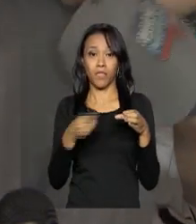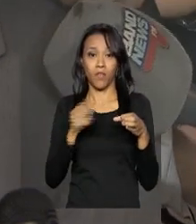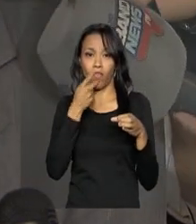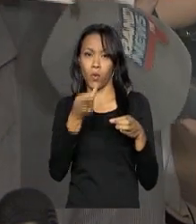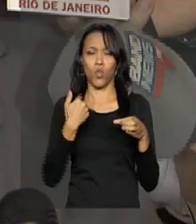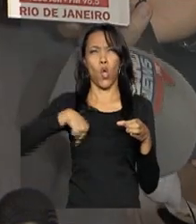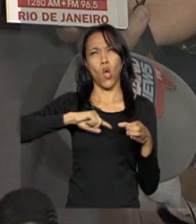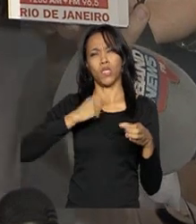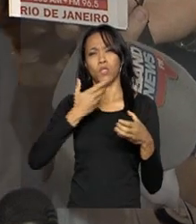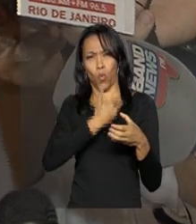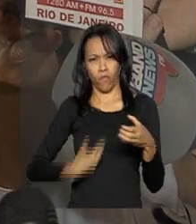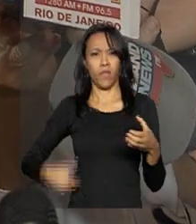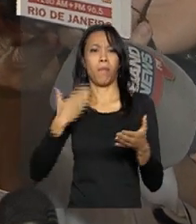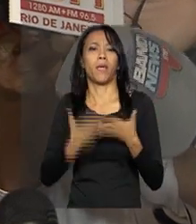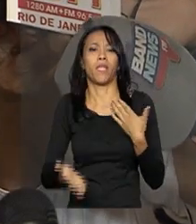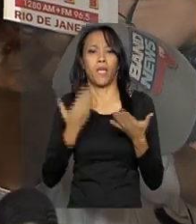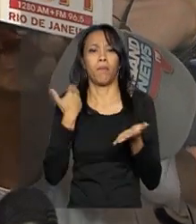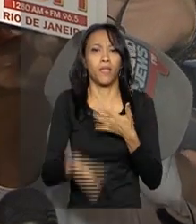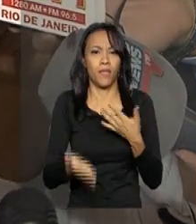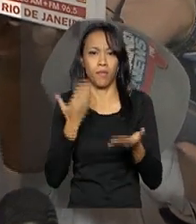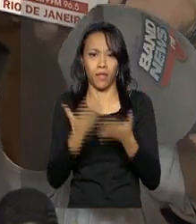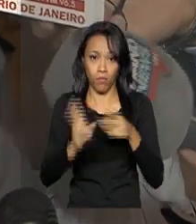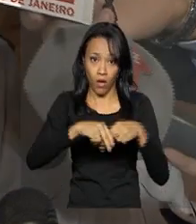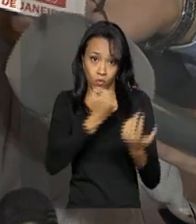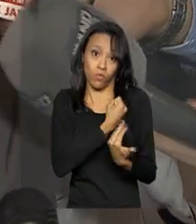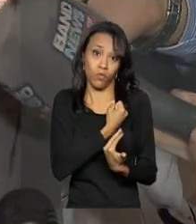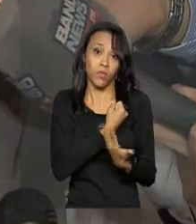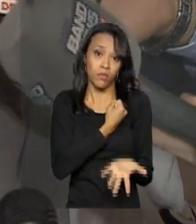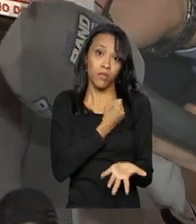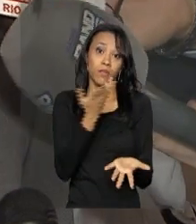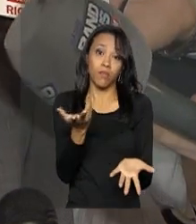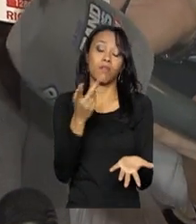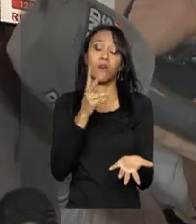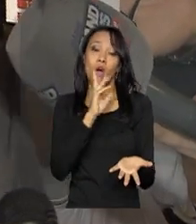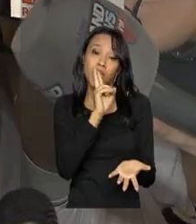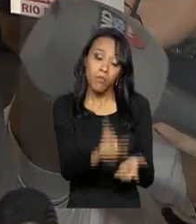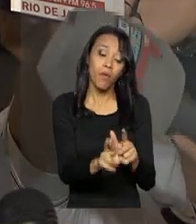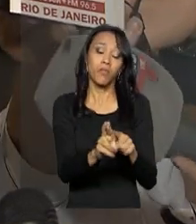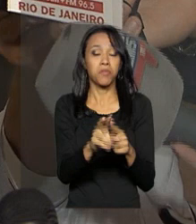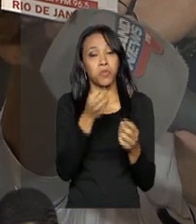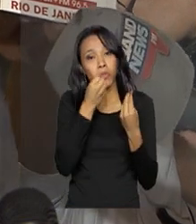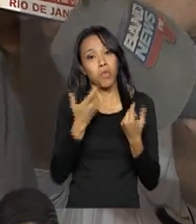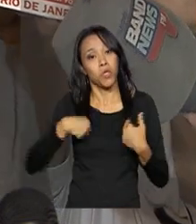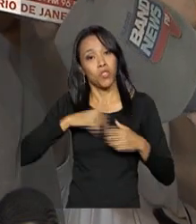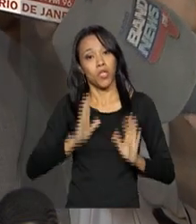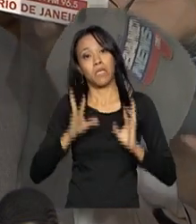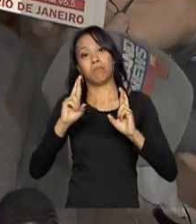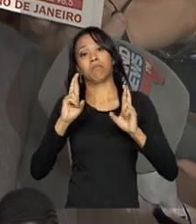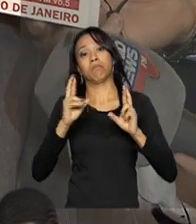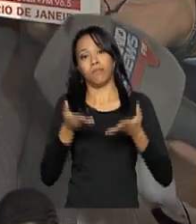perder de um número assim bastante significativo então o resultado repito tá dentro do que se esperava entre